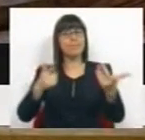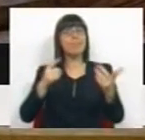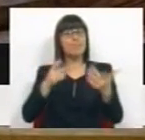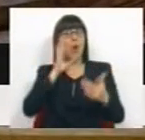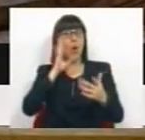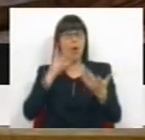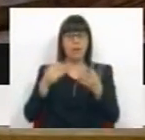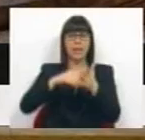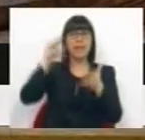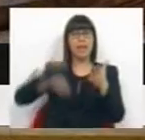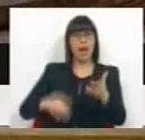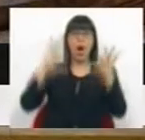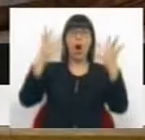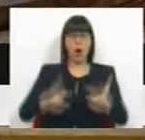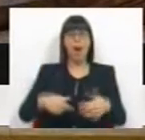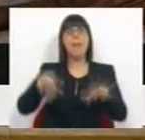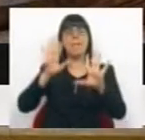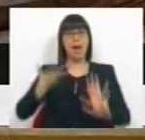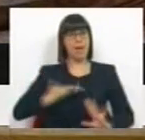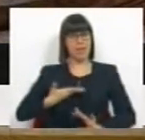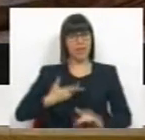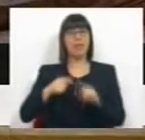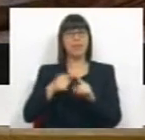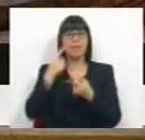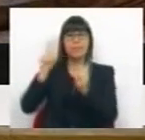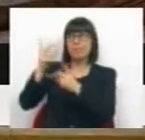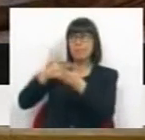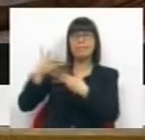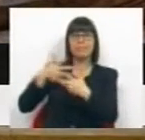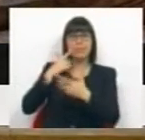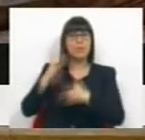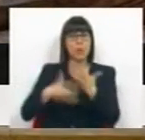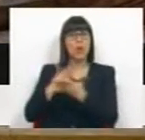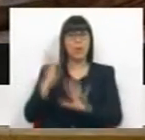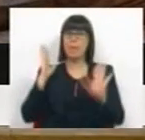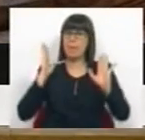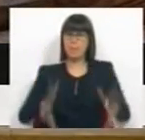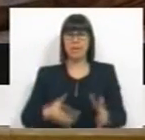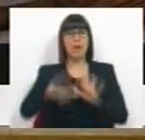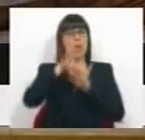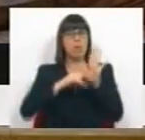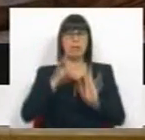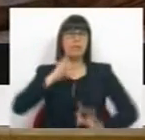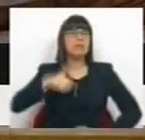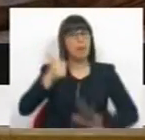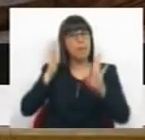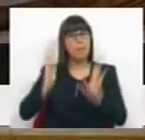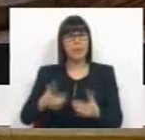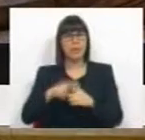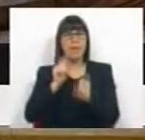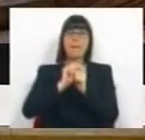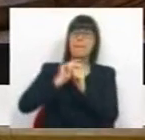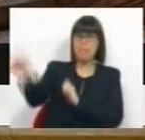desde logo ao Tratado Orçamental, mas também à dívida, cuja renegociação se continua a impor como condição indispensável ao